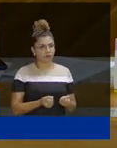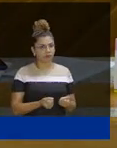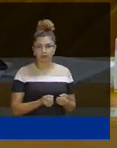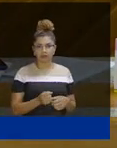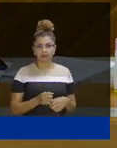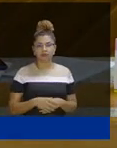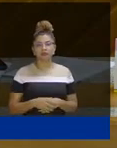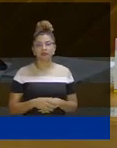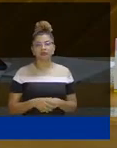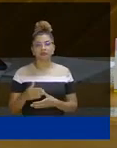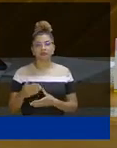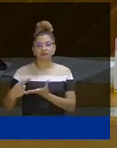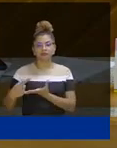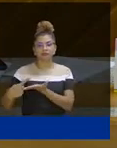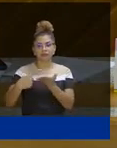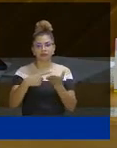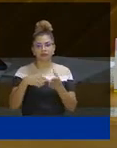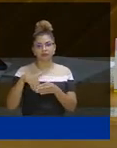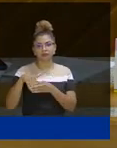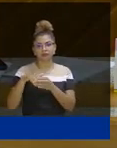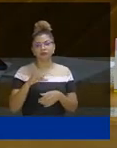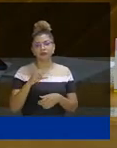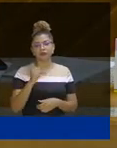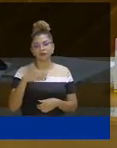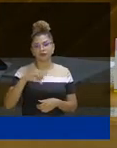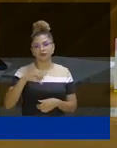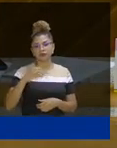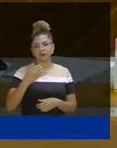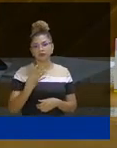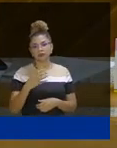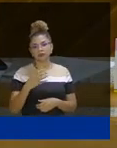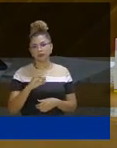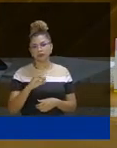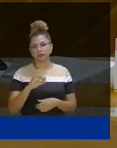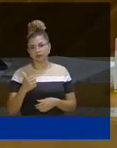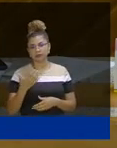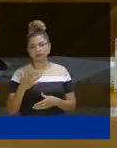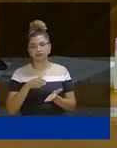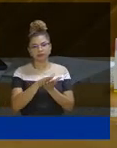Acórdão número 8491, publicado em sessão.